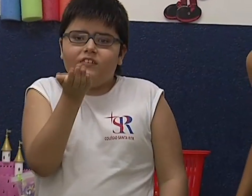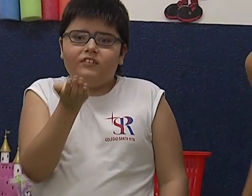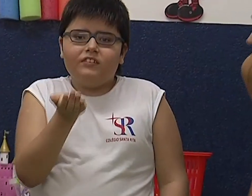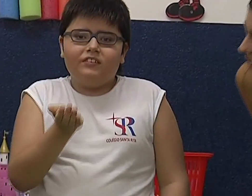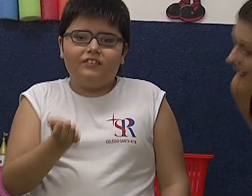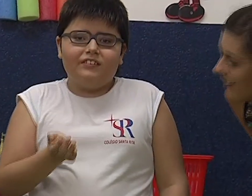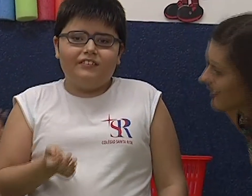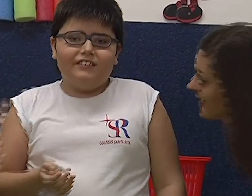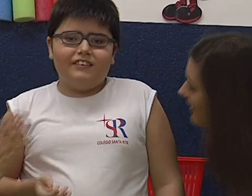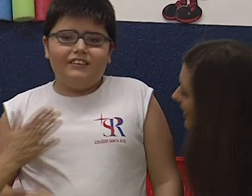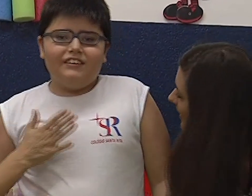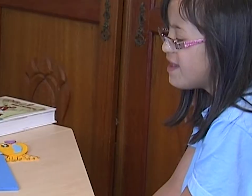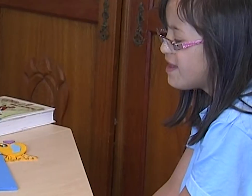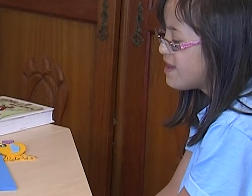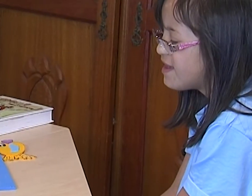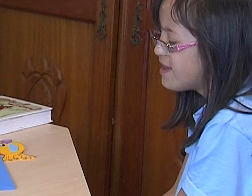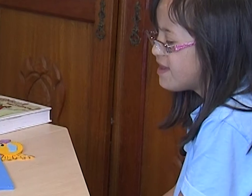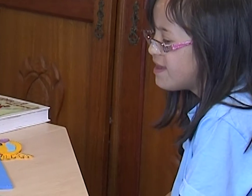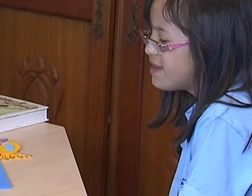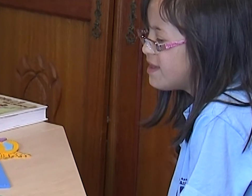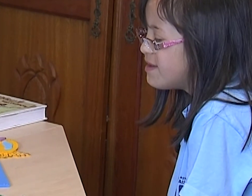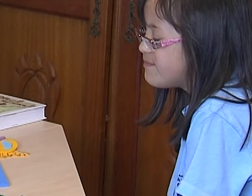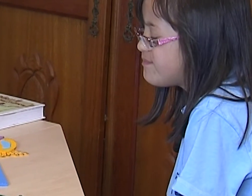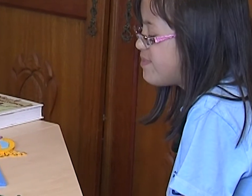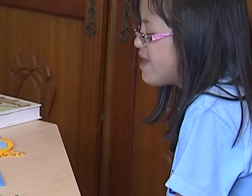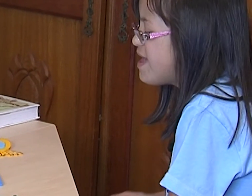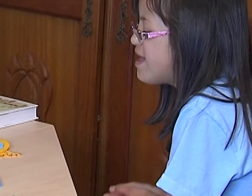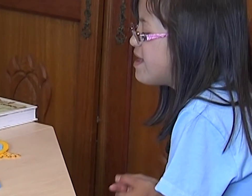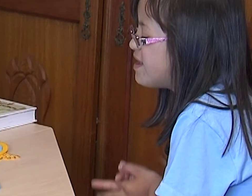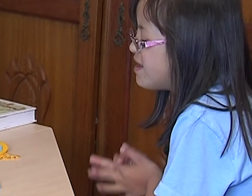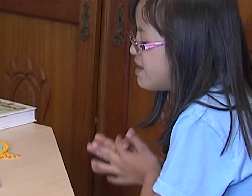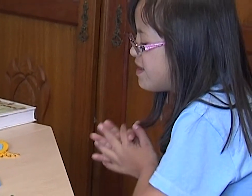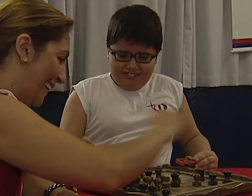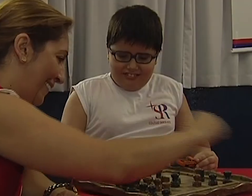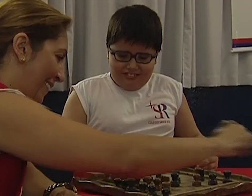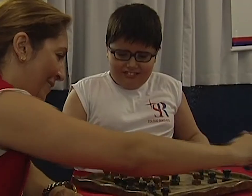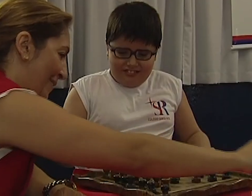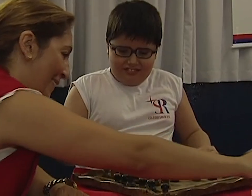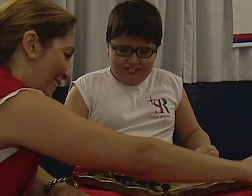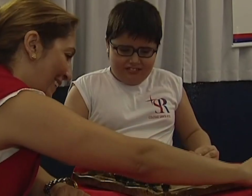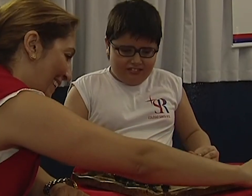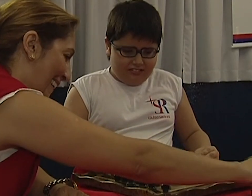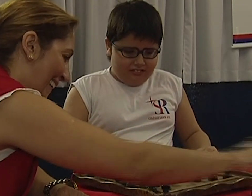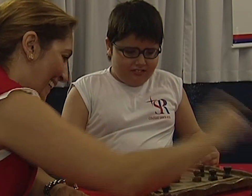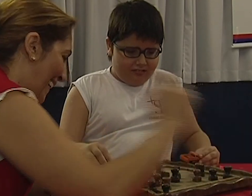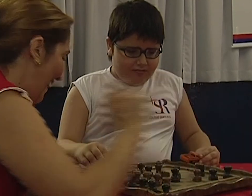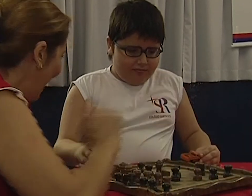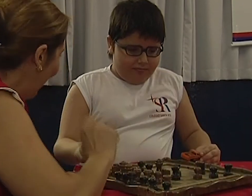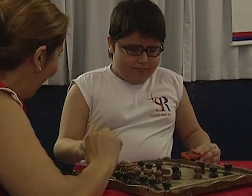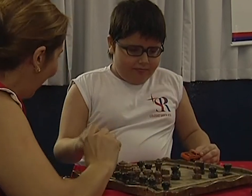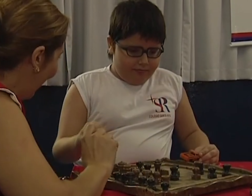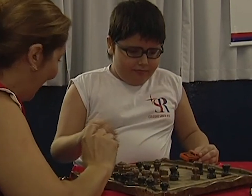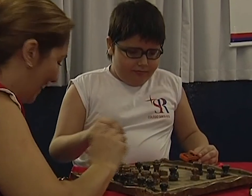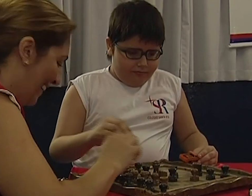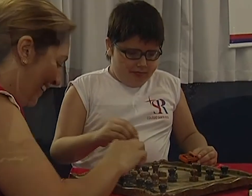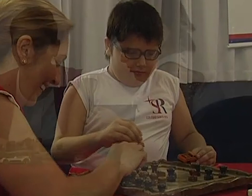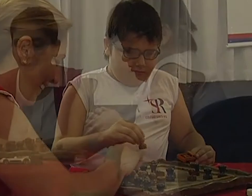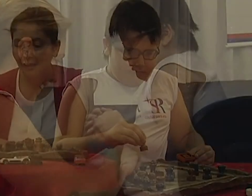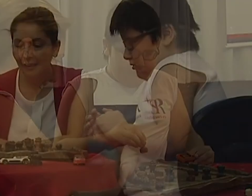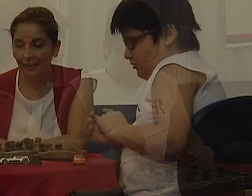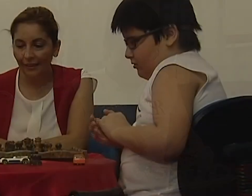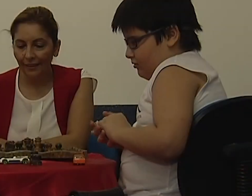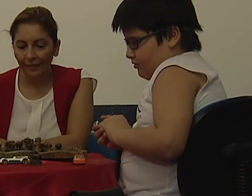nome às emoções, ensinar o significado das expressões faciais e promover a autoestima da criança.